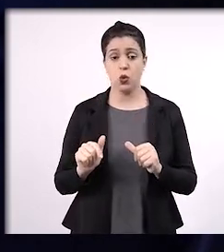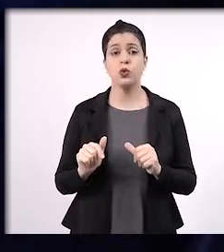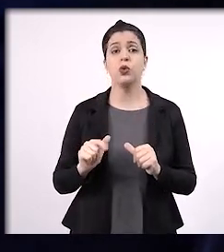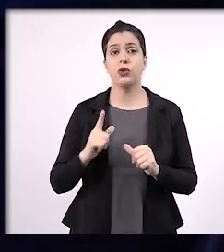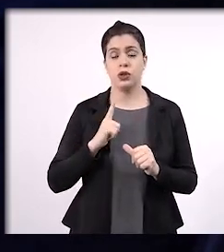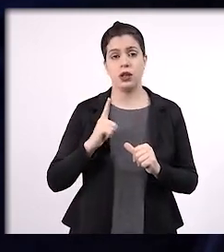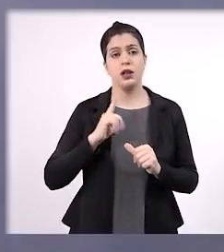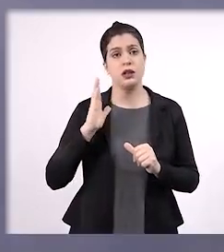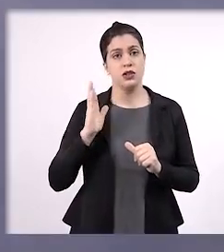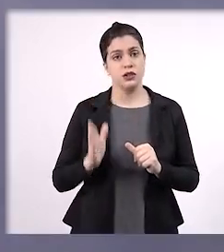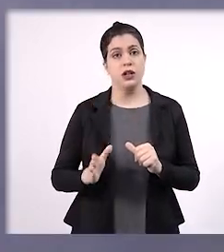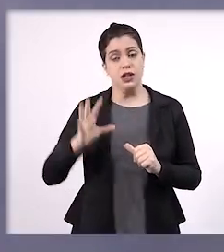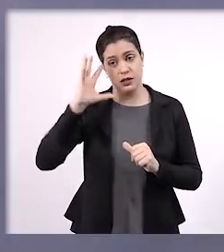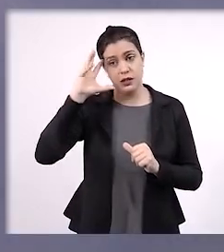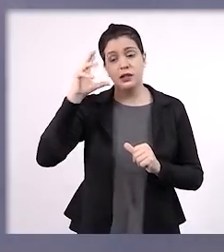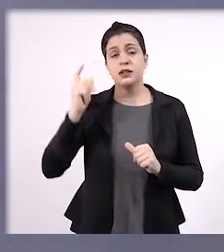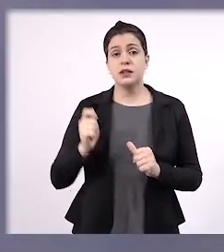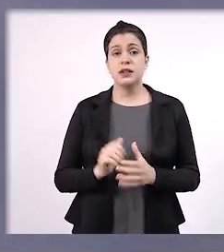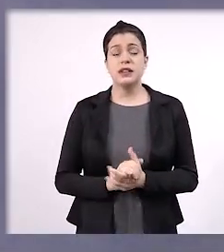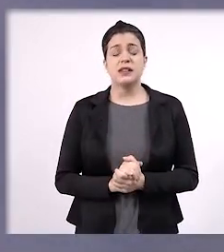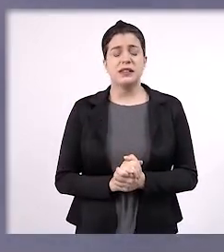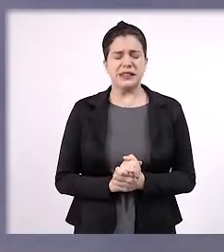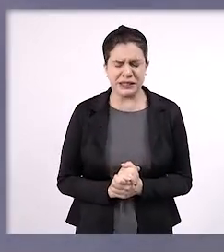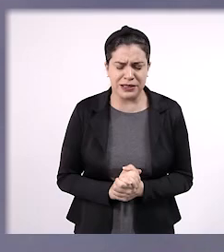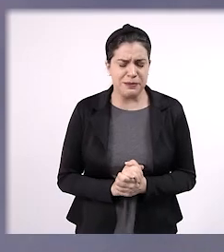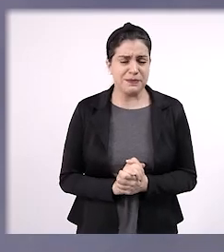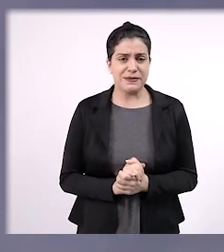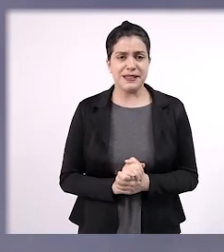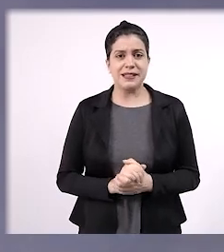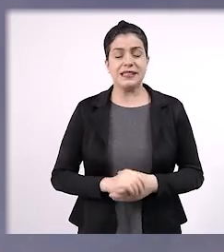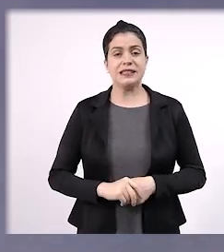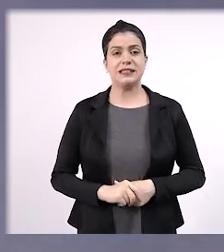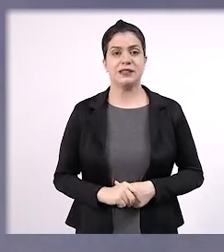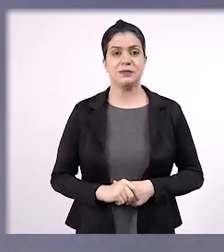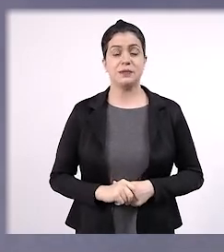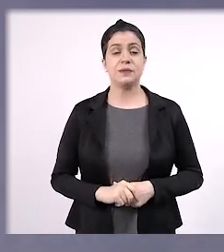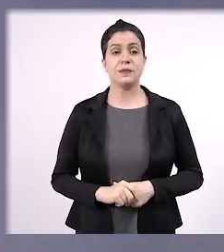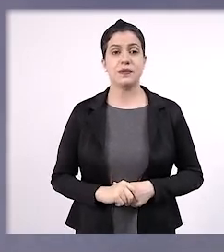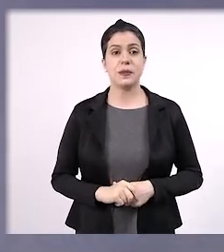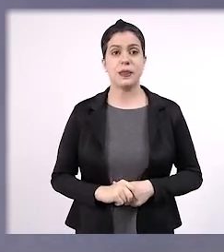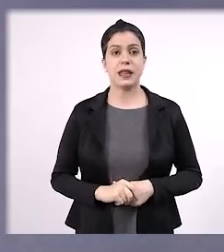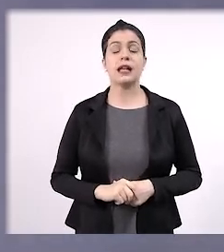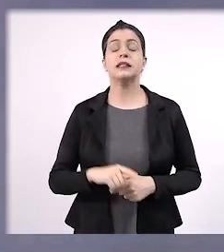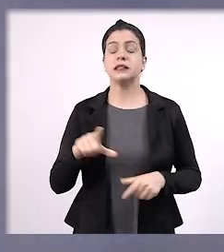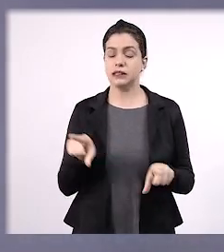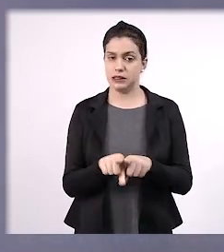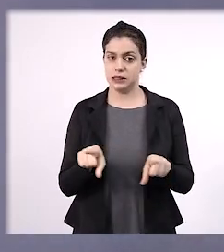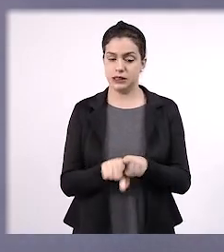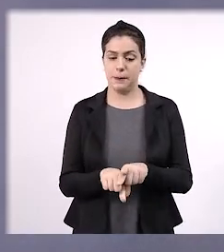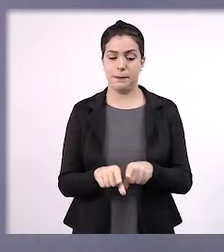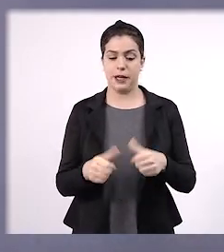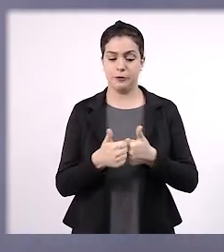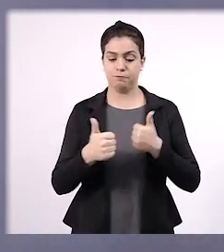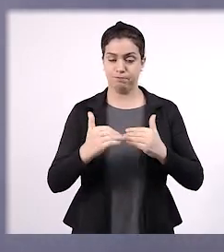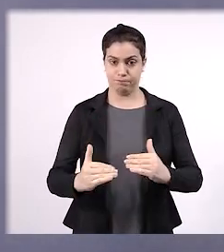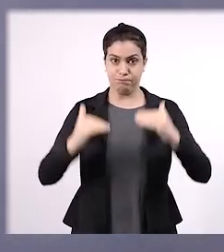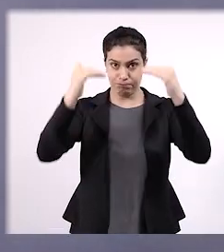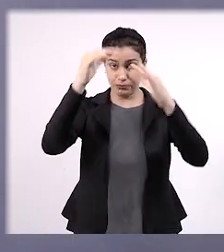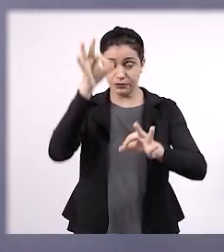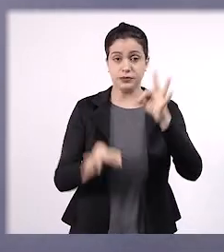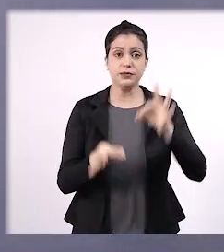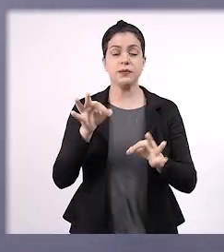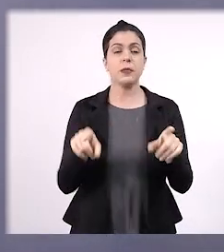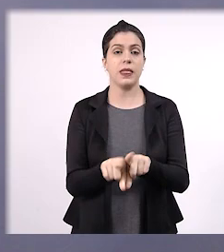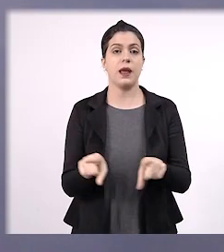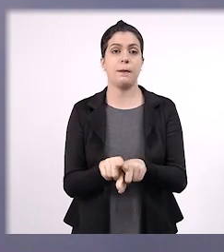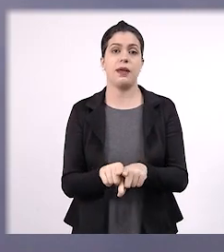a única ressalva. Mas, para todos os outros, já existe essa decisão estabelecendo essa questão.